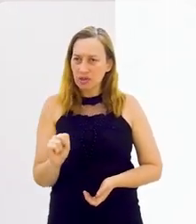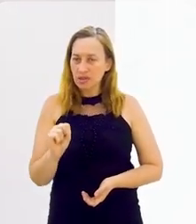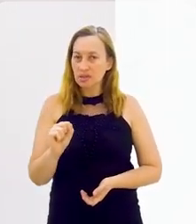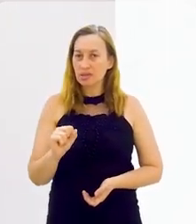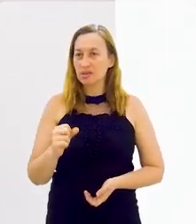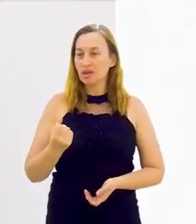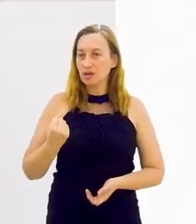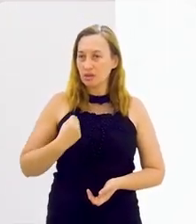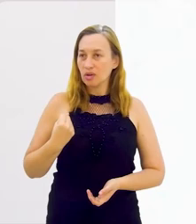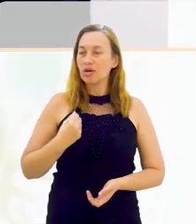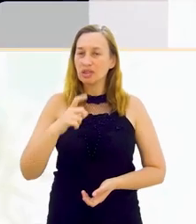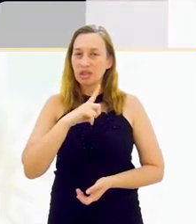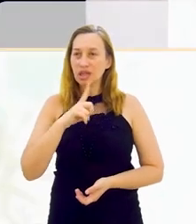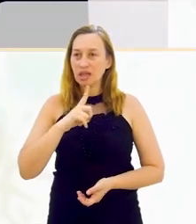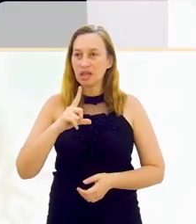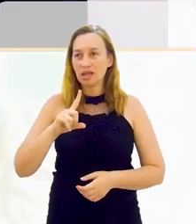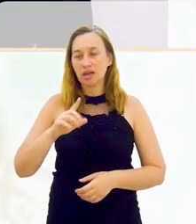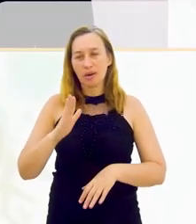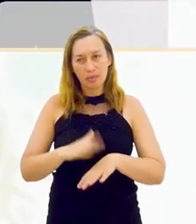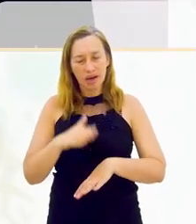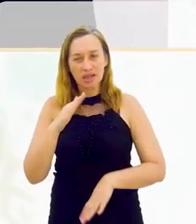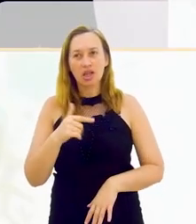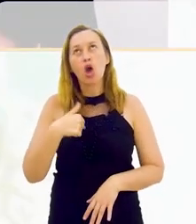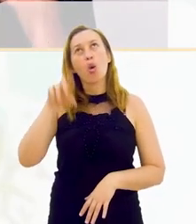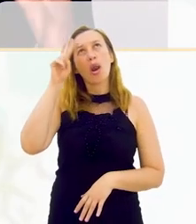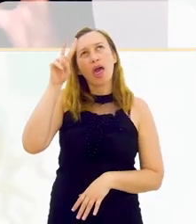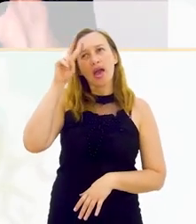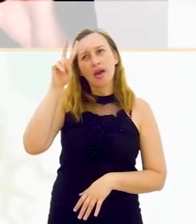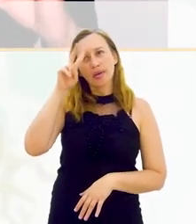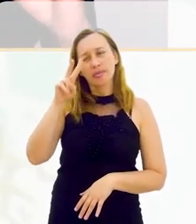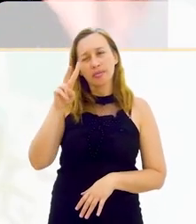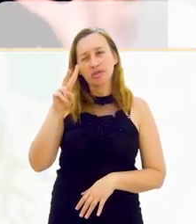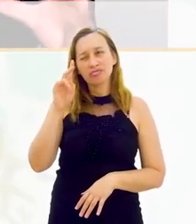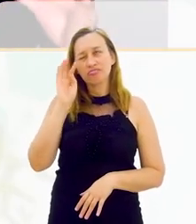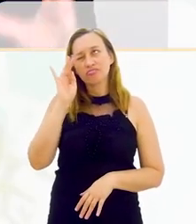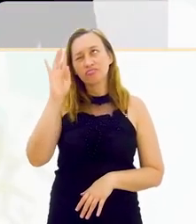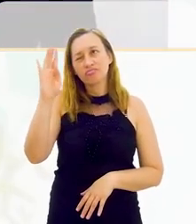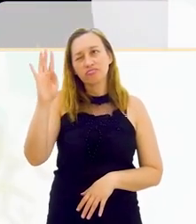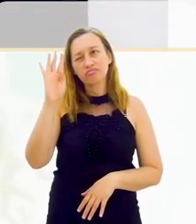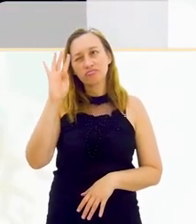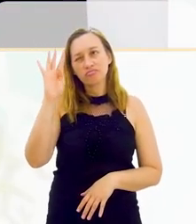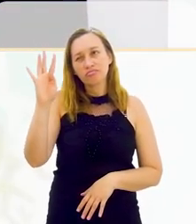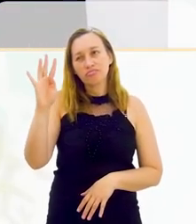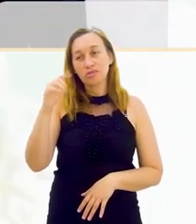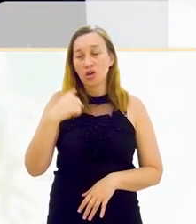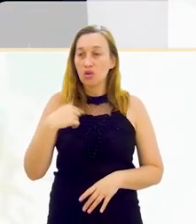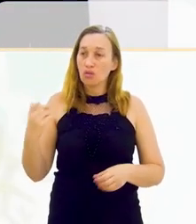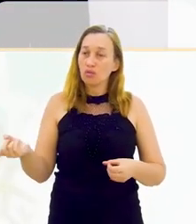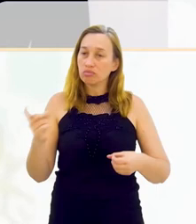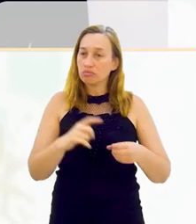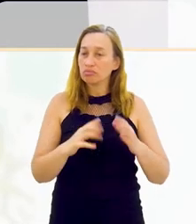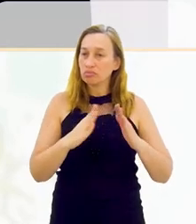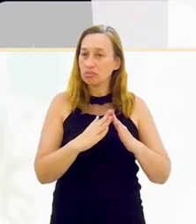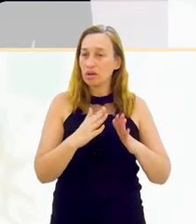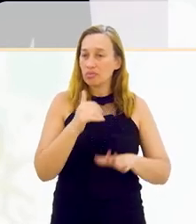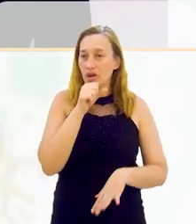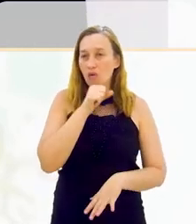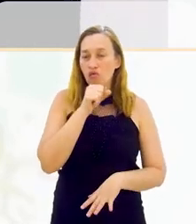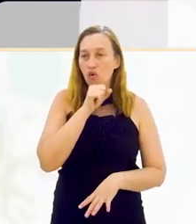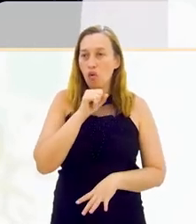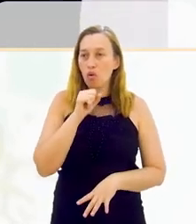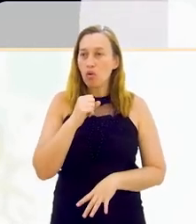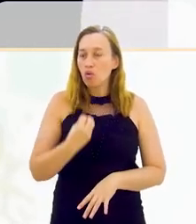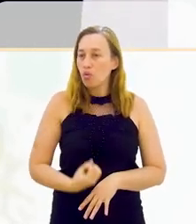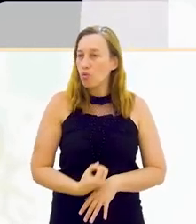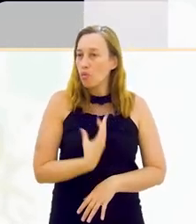ganharia uns pontos a mais. E aí eu lembro, eu tenho cenas assim na minha cabeça, eu na casa da minha avó.